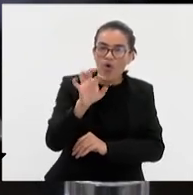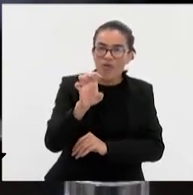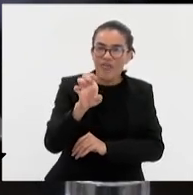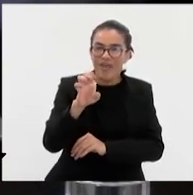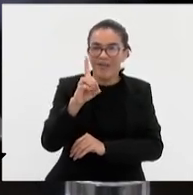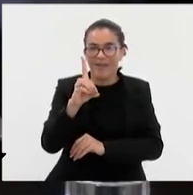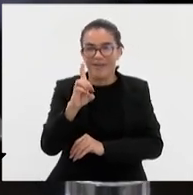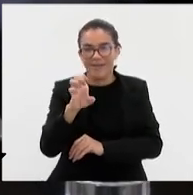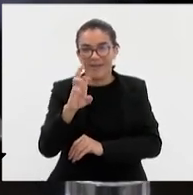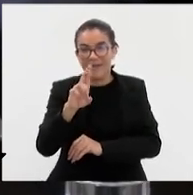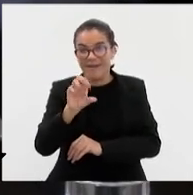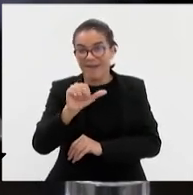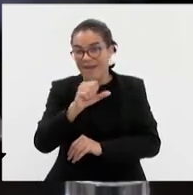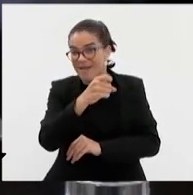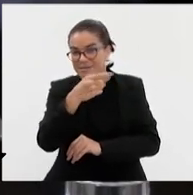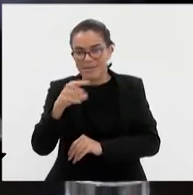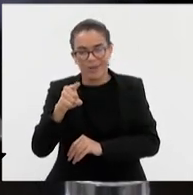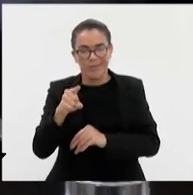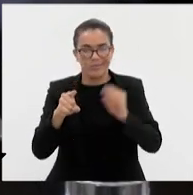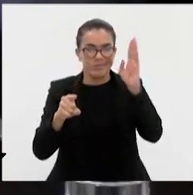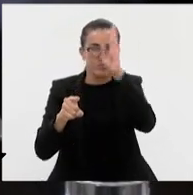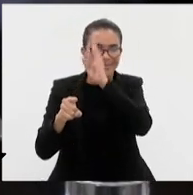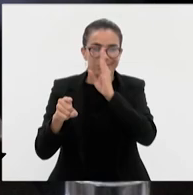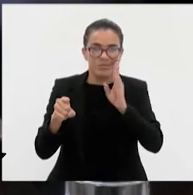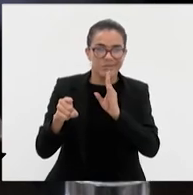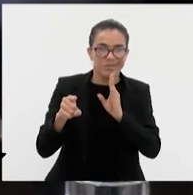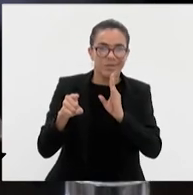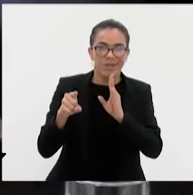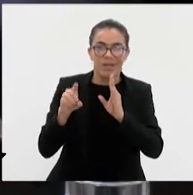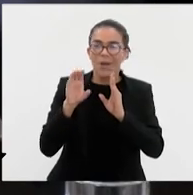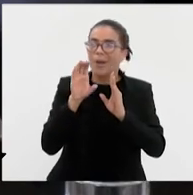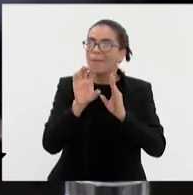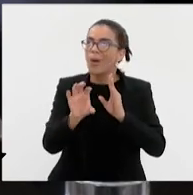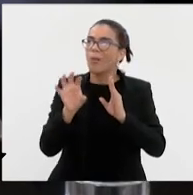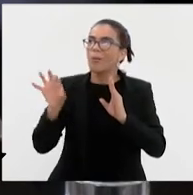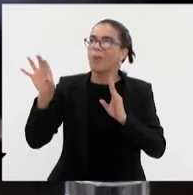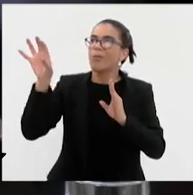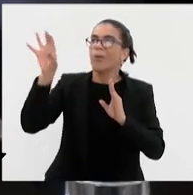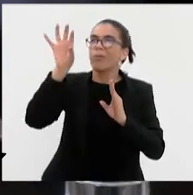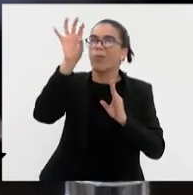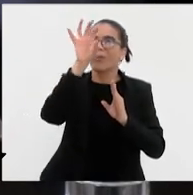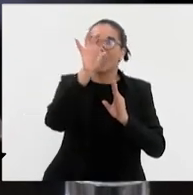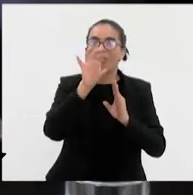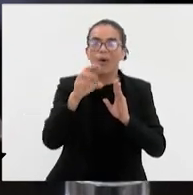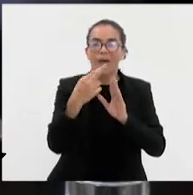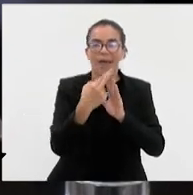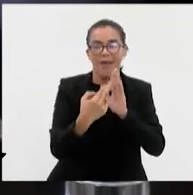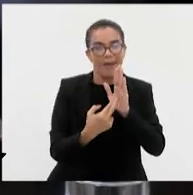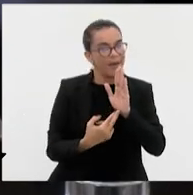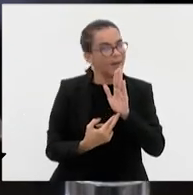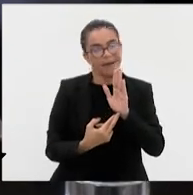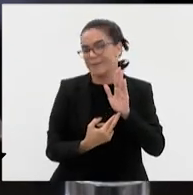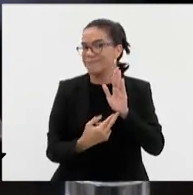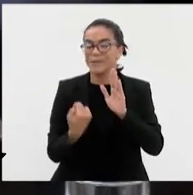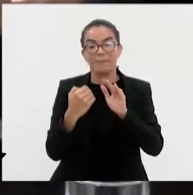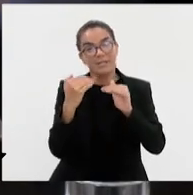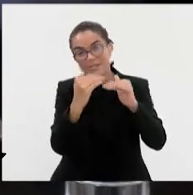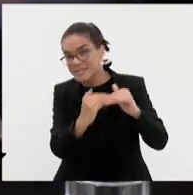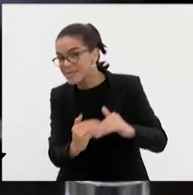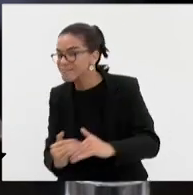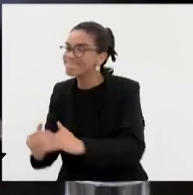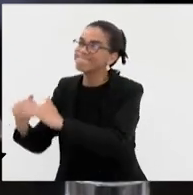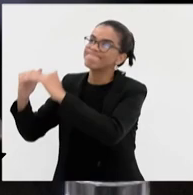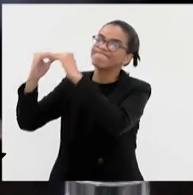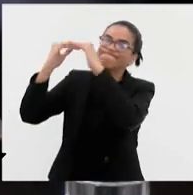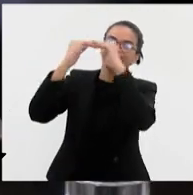para, no Brasil, cada unidade da federação ter uma regra. Vai ter que ter legislação nacional